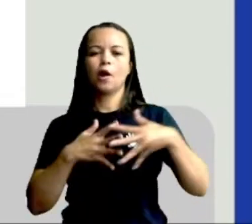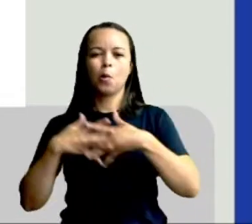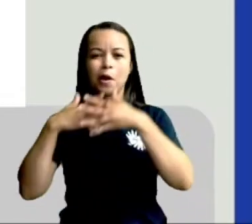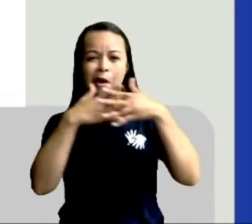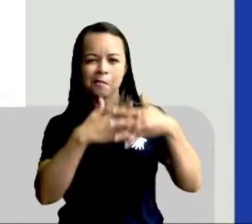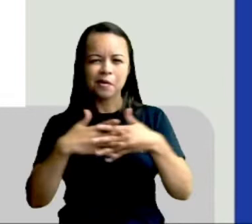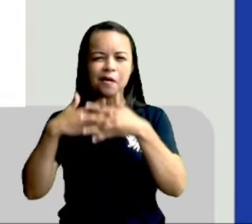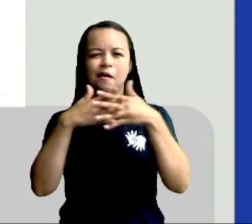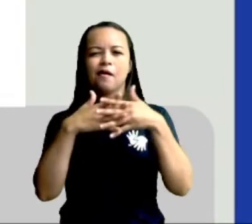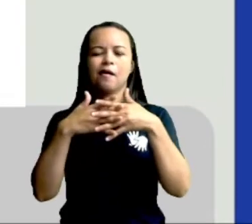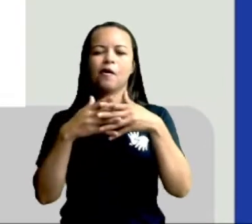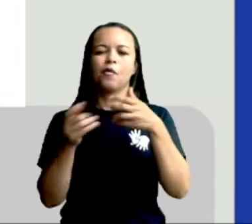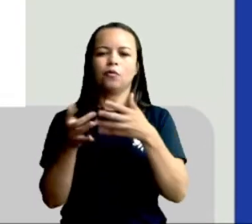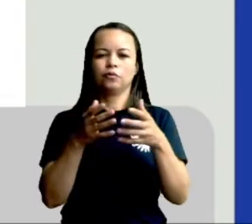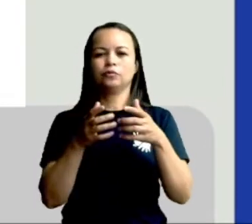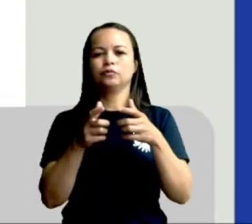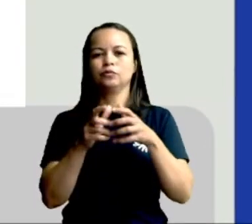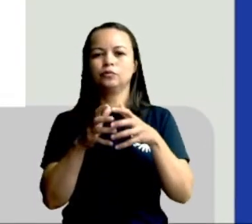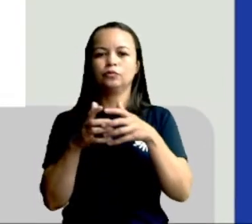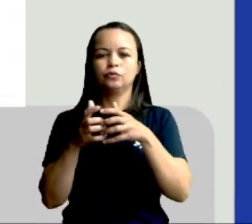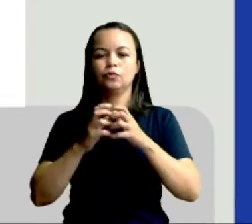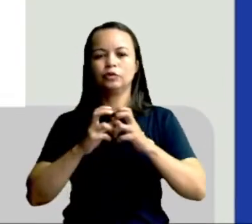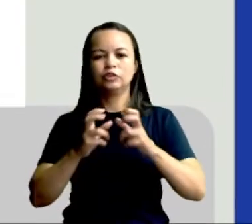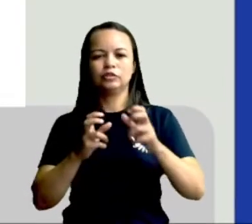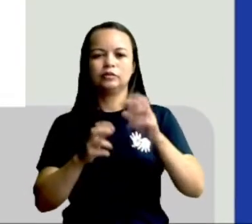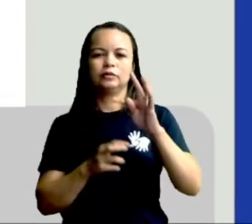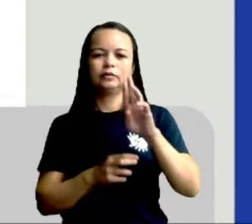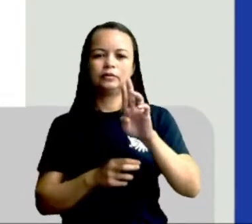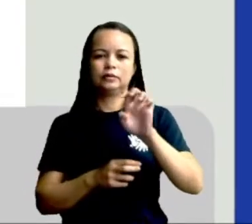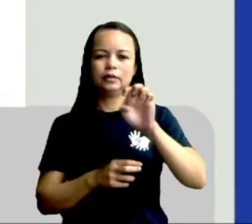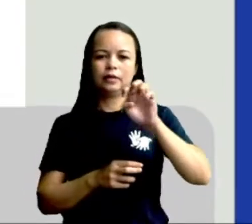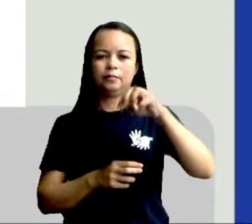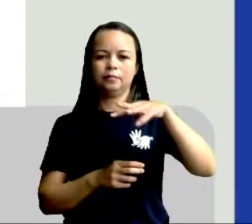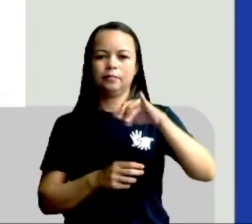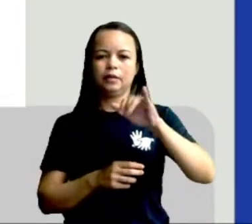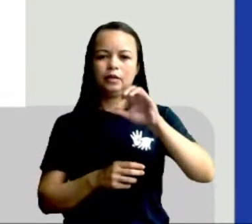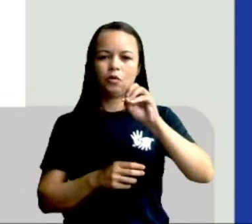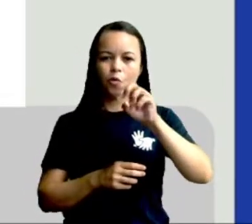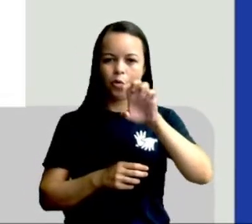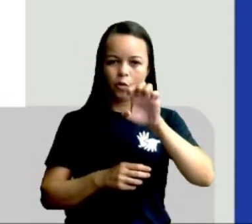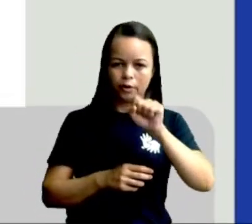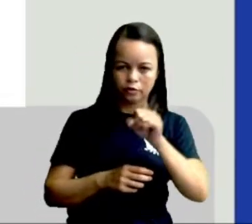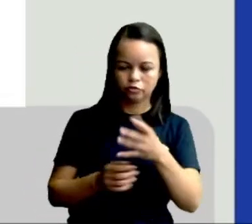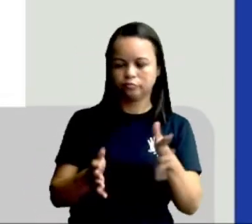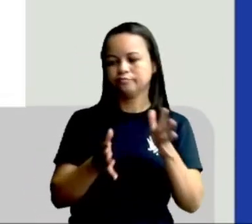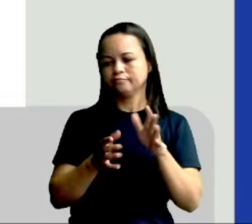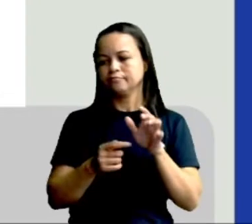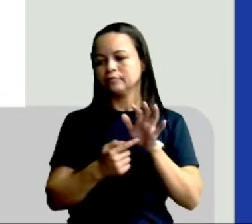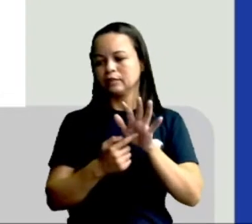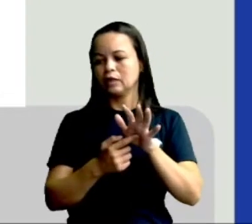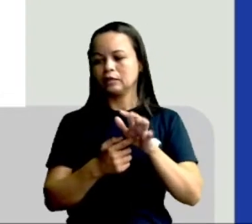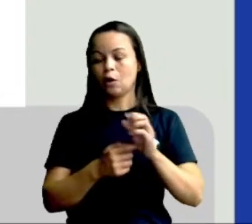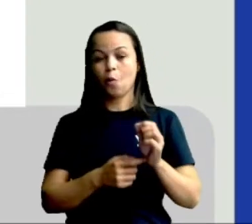os tremeiões, entendeu? Como resultado, o setor rodoviário, o